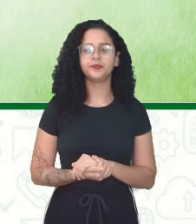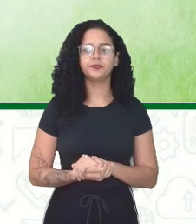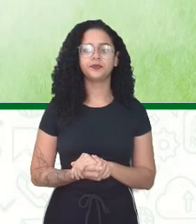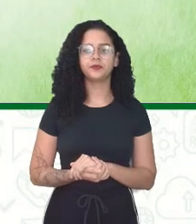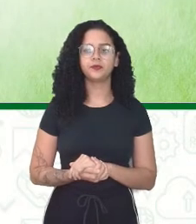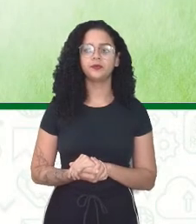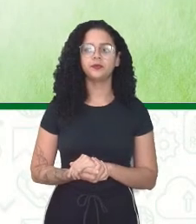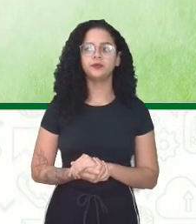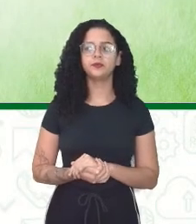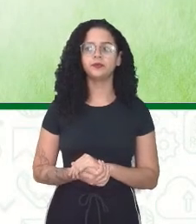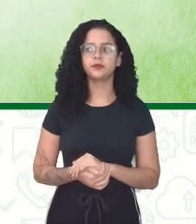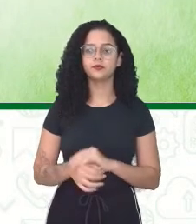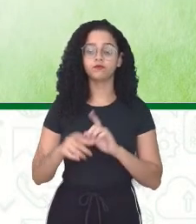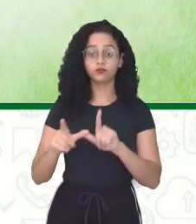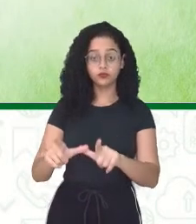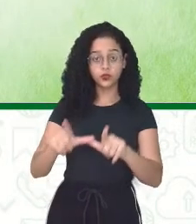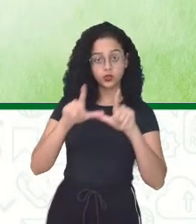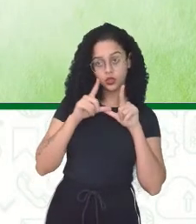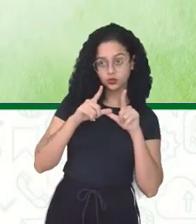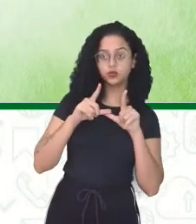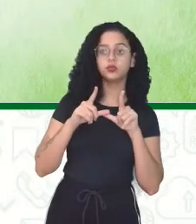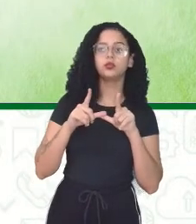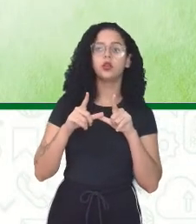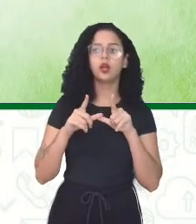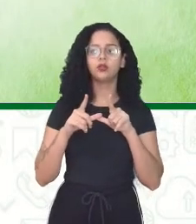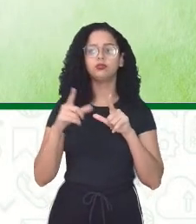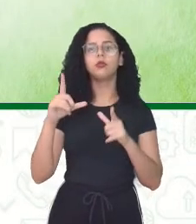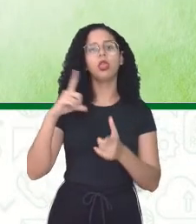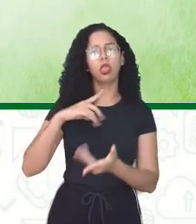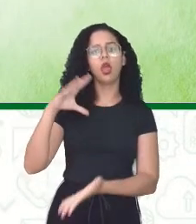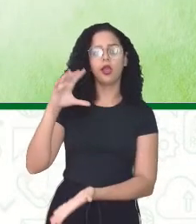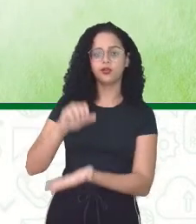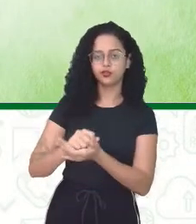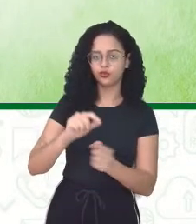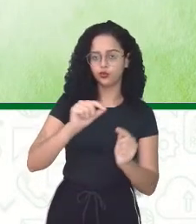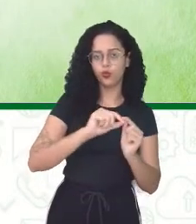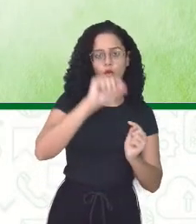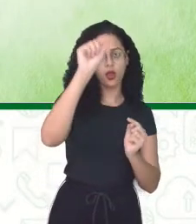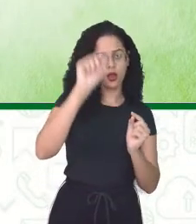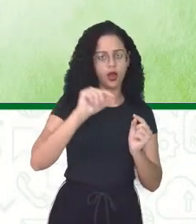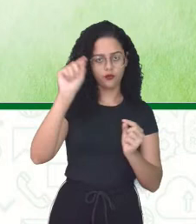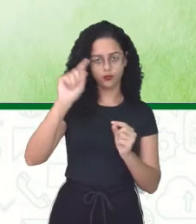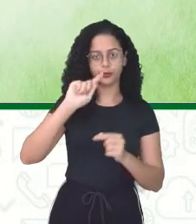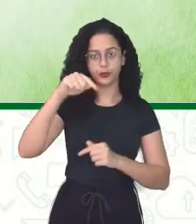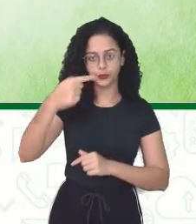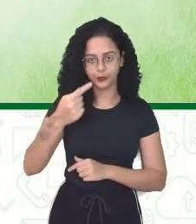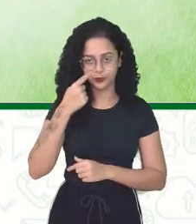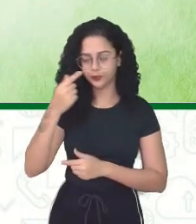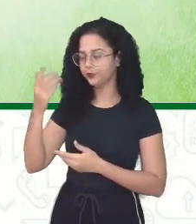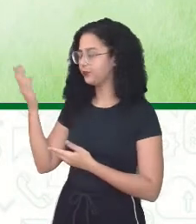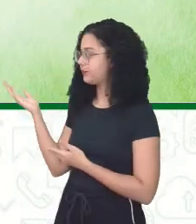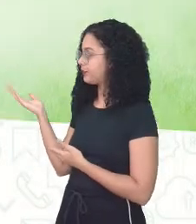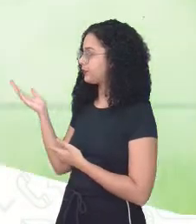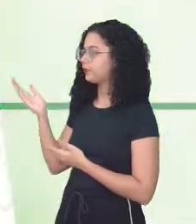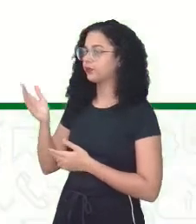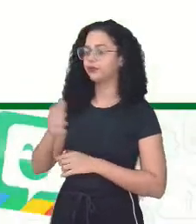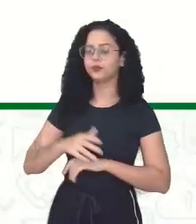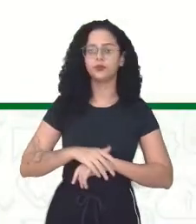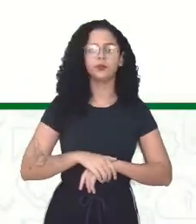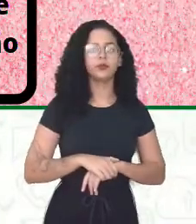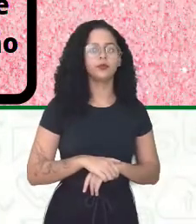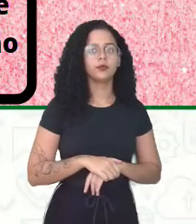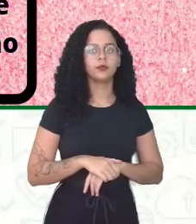Os resultados estão registrados no gráfico a seguir. Vamos lá ao gráfico. Olha